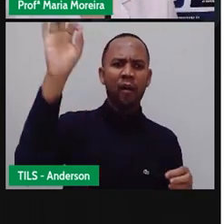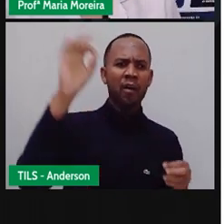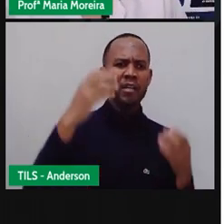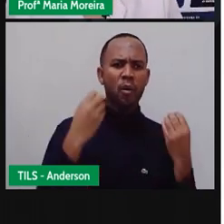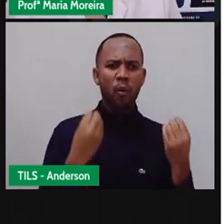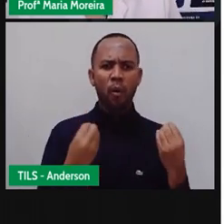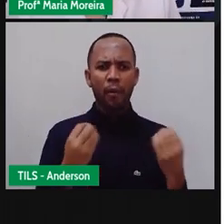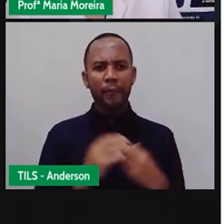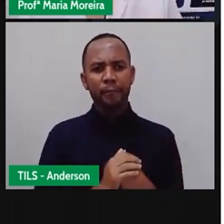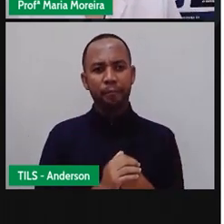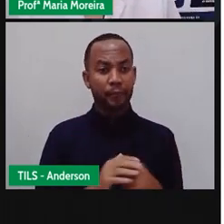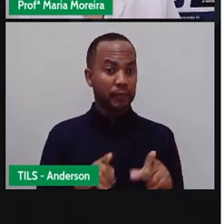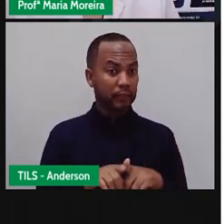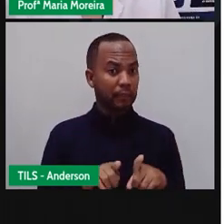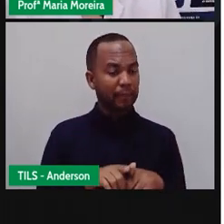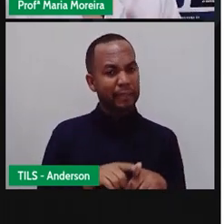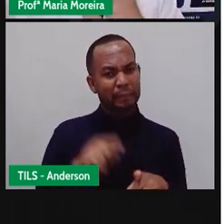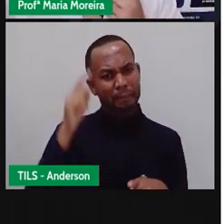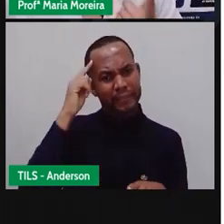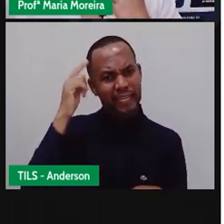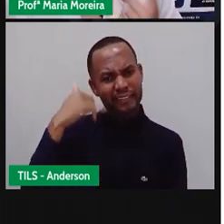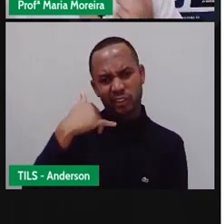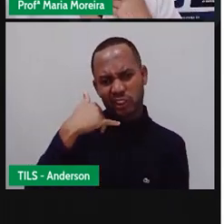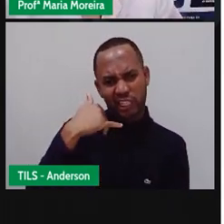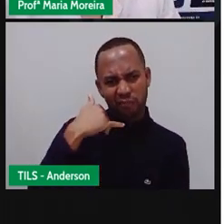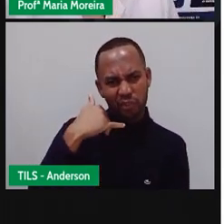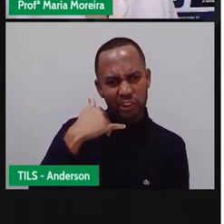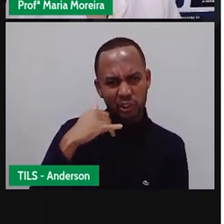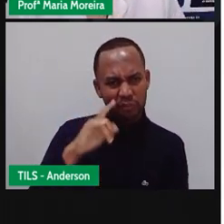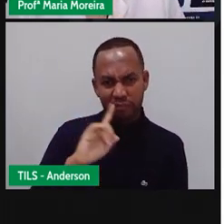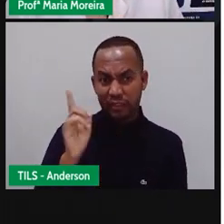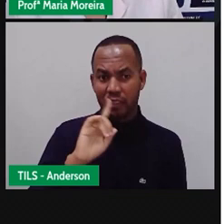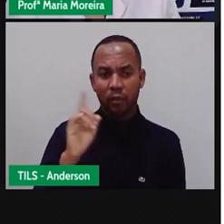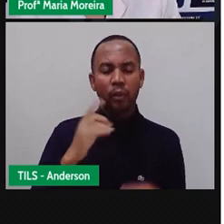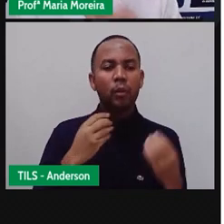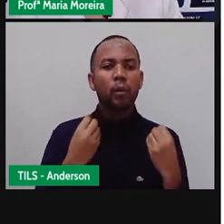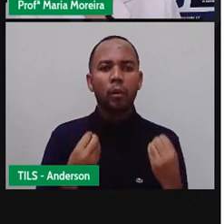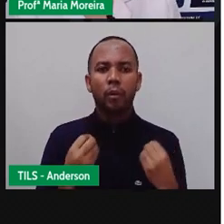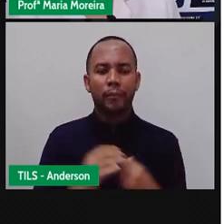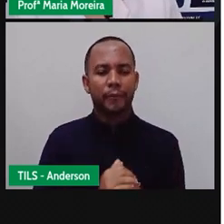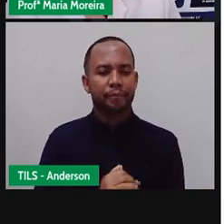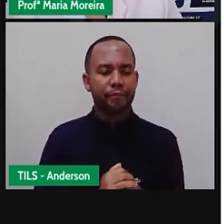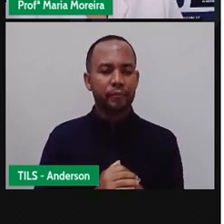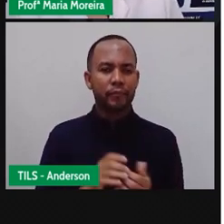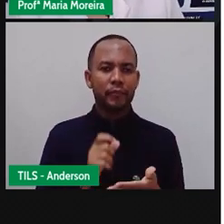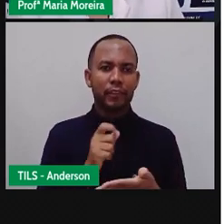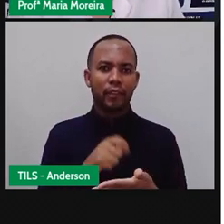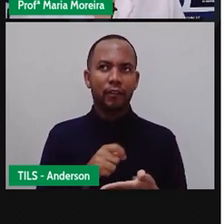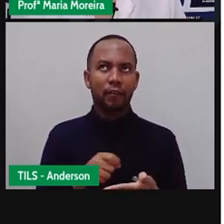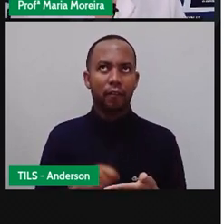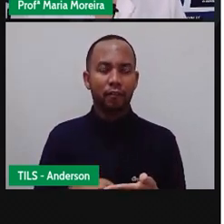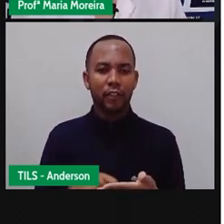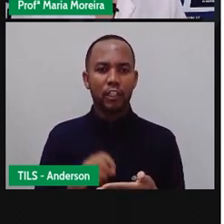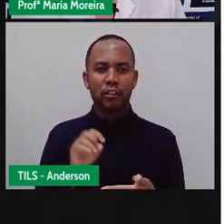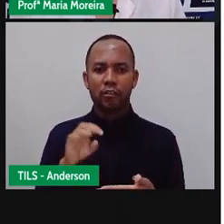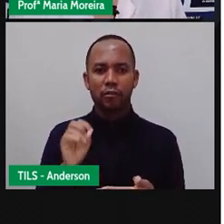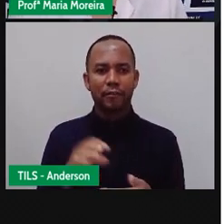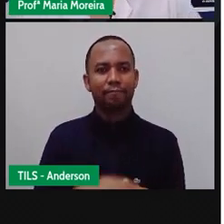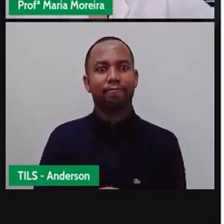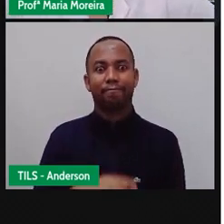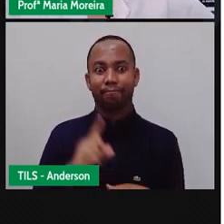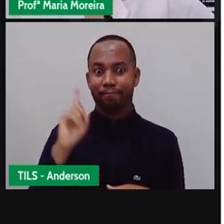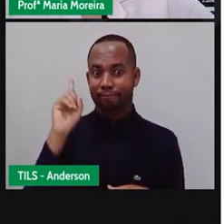telefone é um outro meio né de comunicação se fosse só falar e aí senti não poderá se inscrever imagina-se